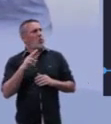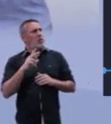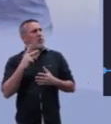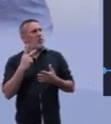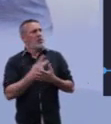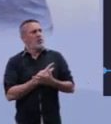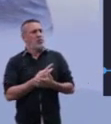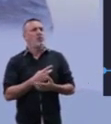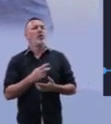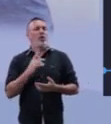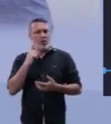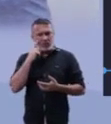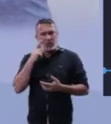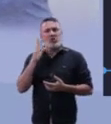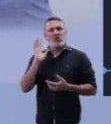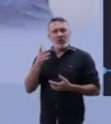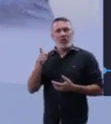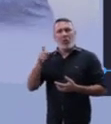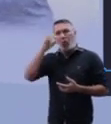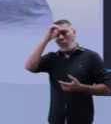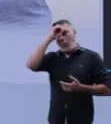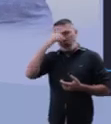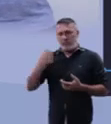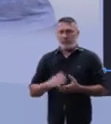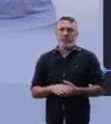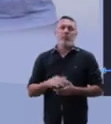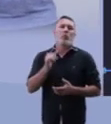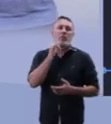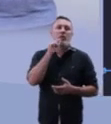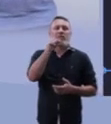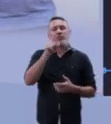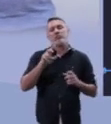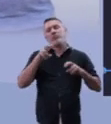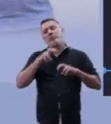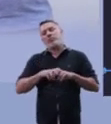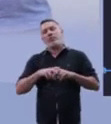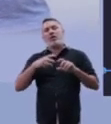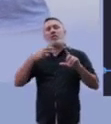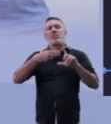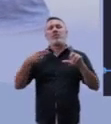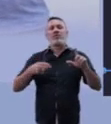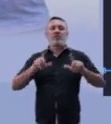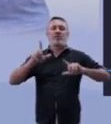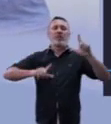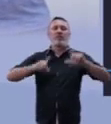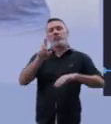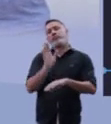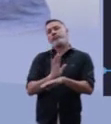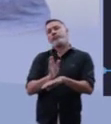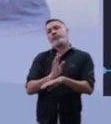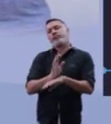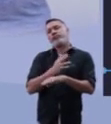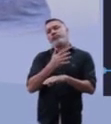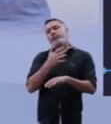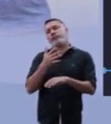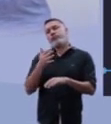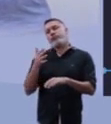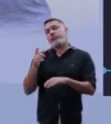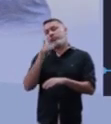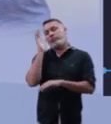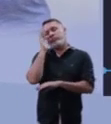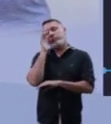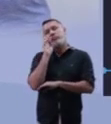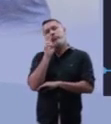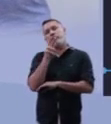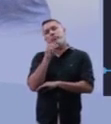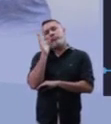isso nunca aconteceu comigo. Quer ver o que aconteceu? Você está assistindo uma série na Netflix, por exemplo. De repente